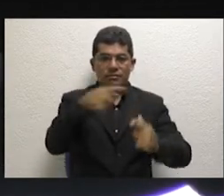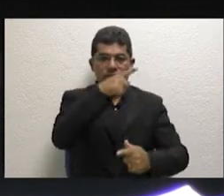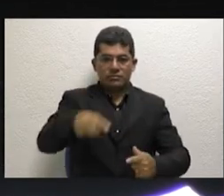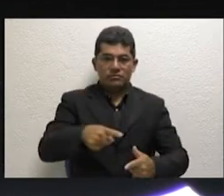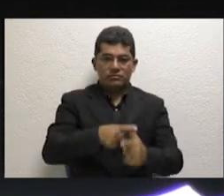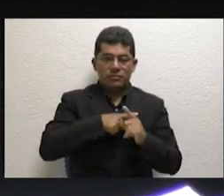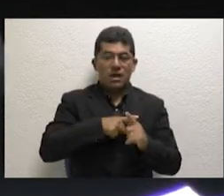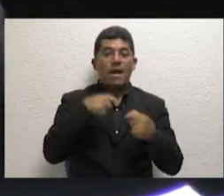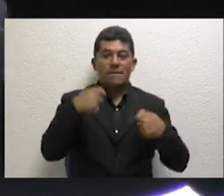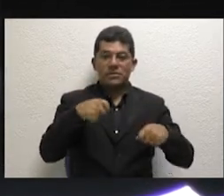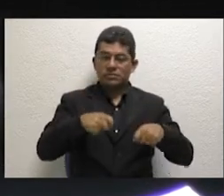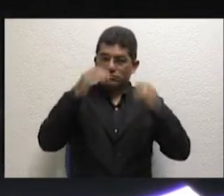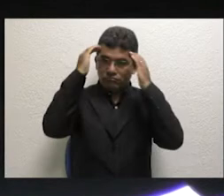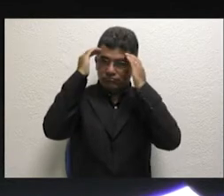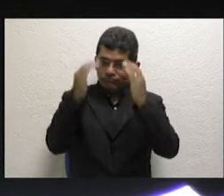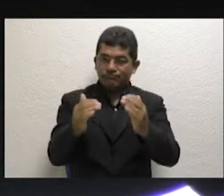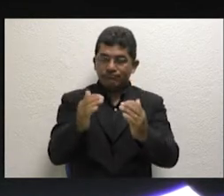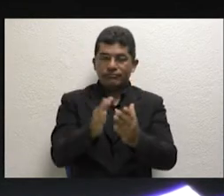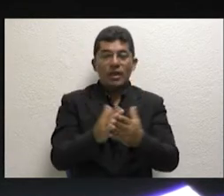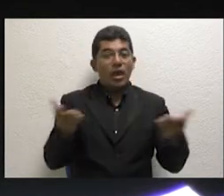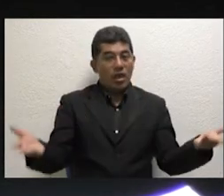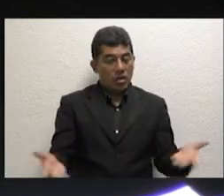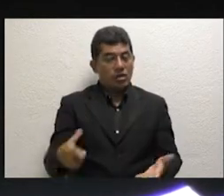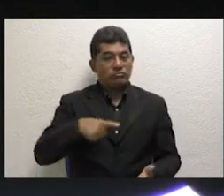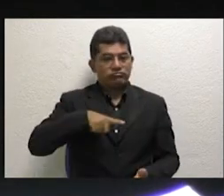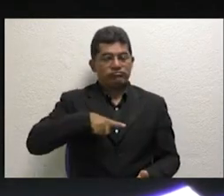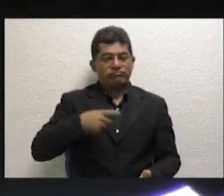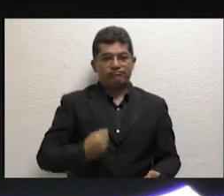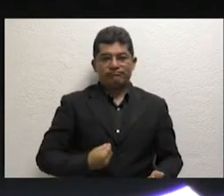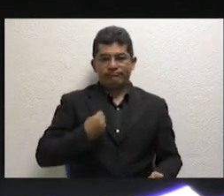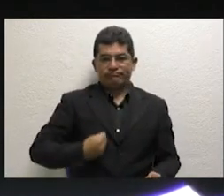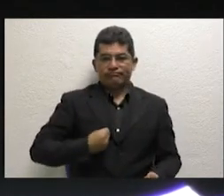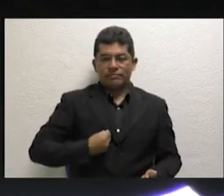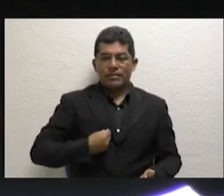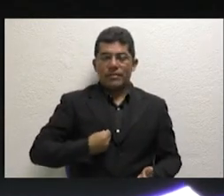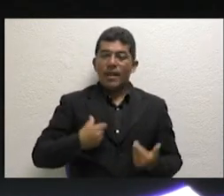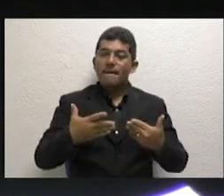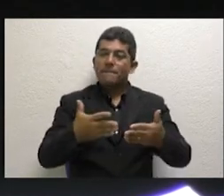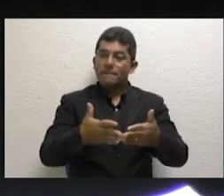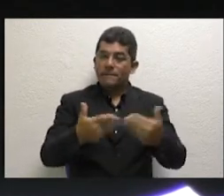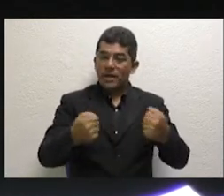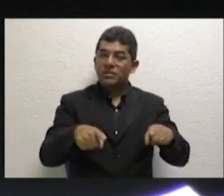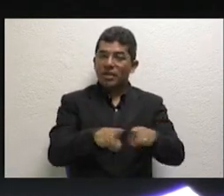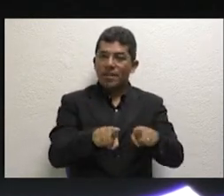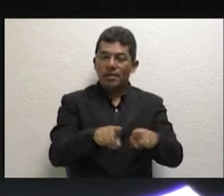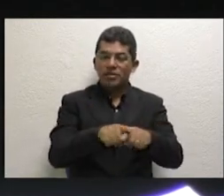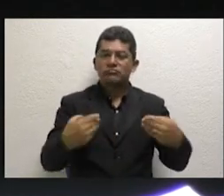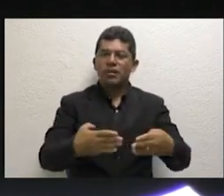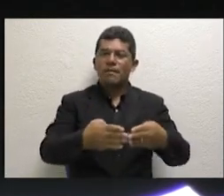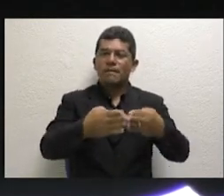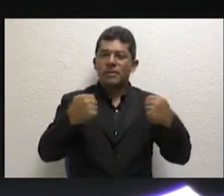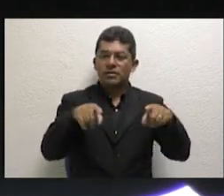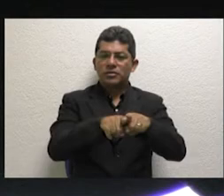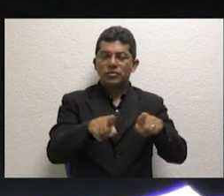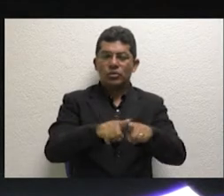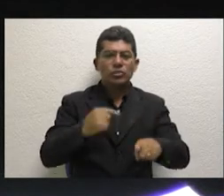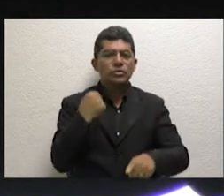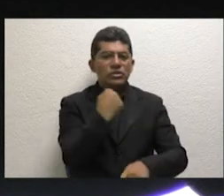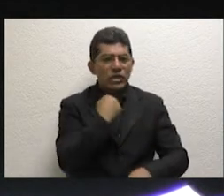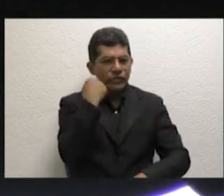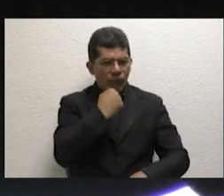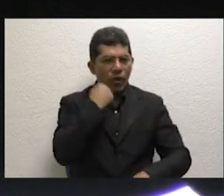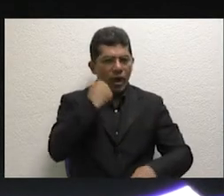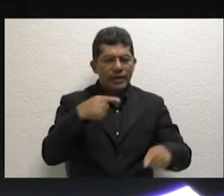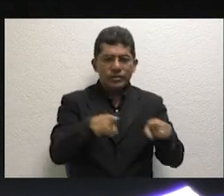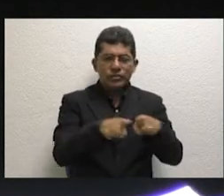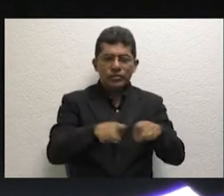cumprida daí é que existe as apelações através dos advogados